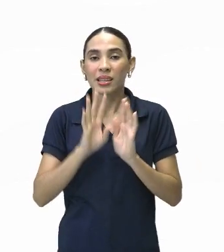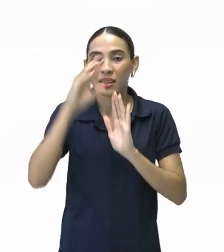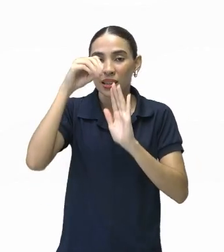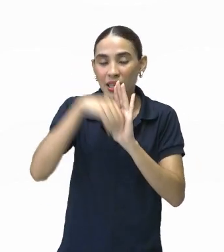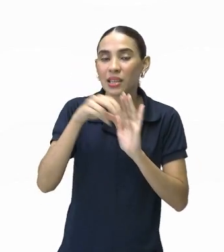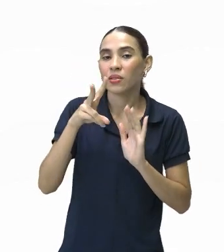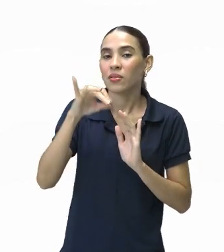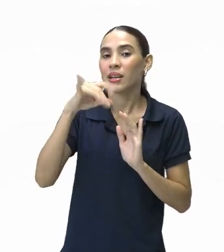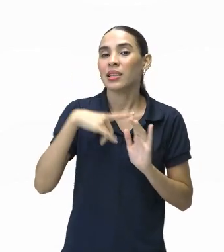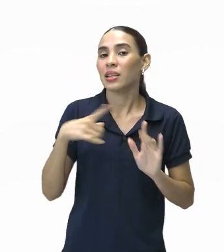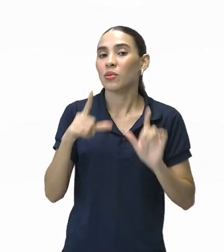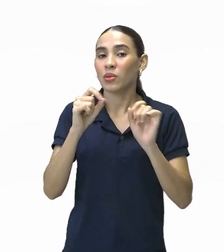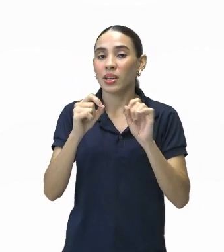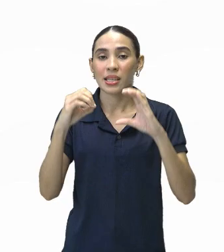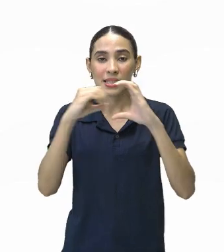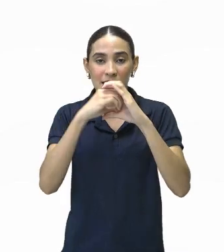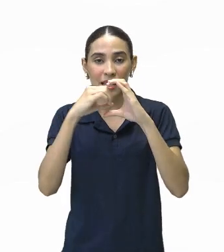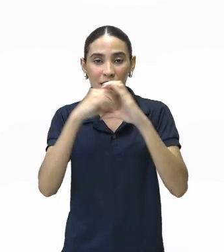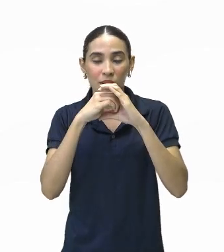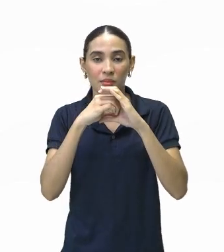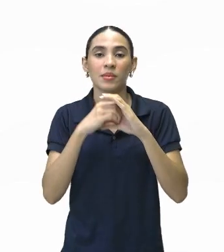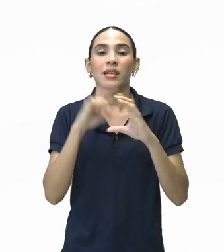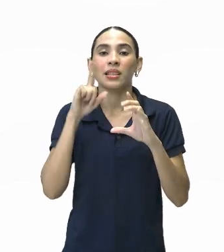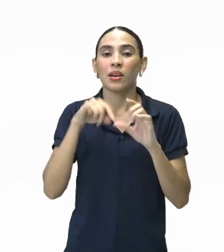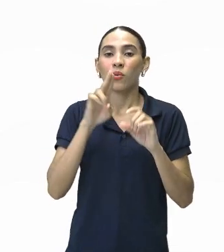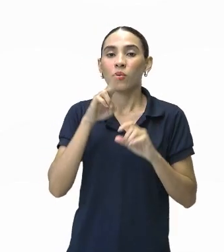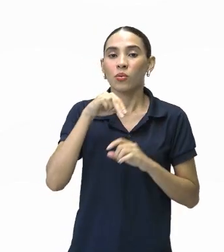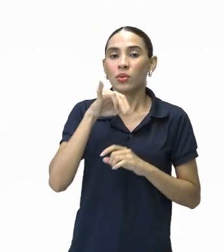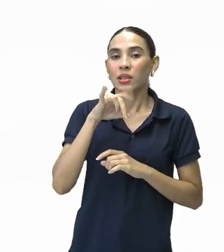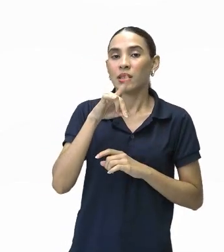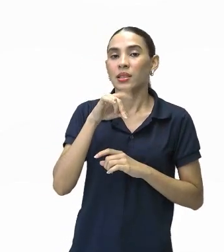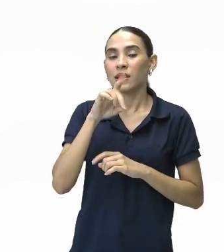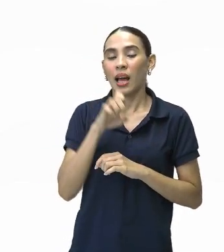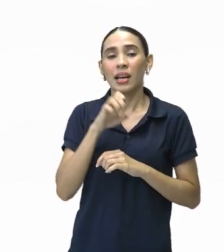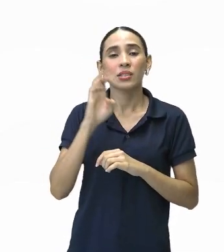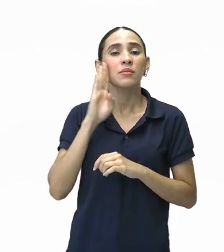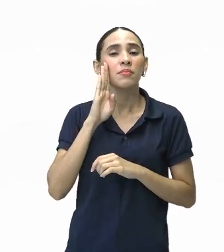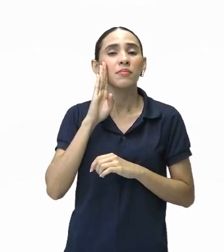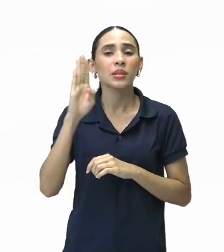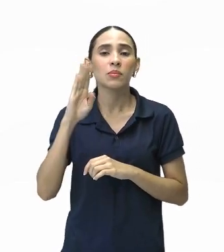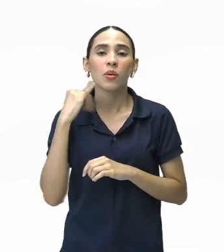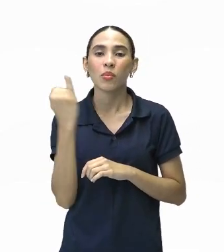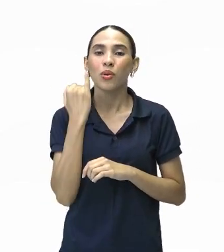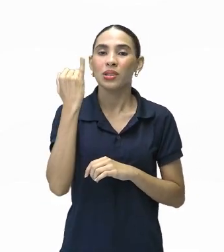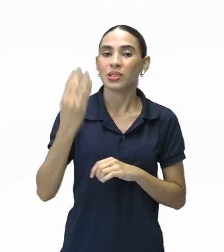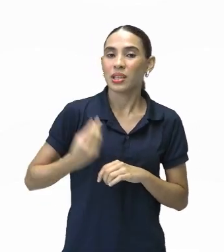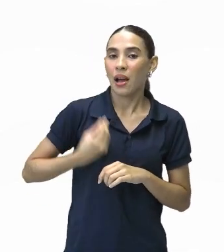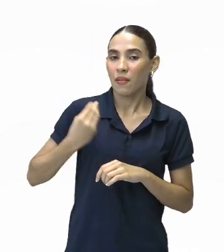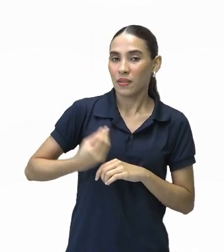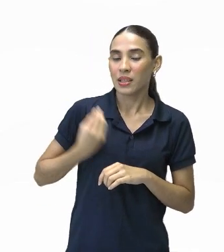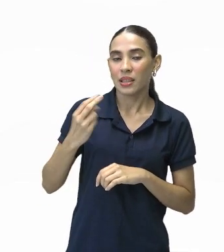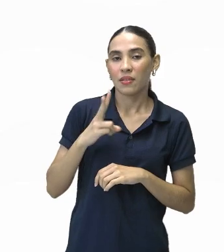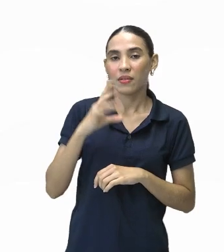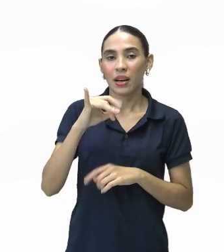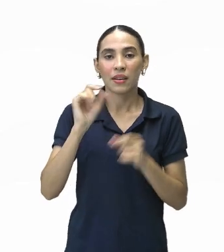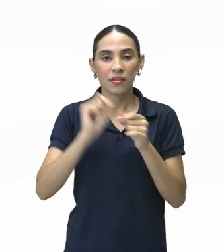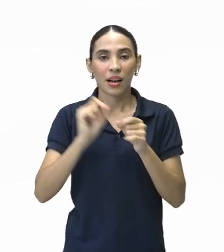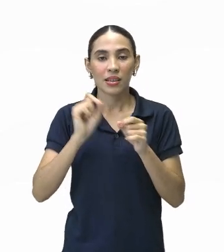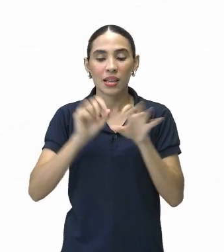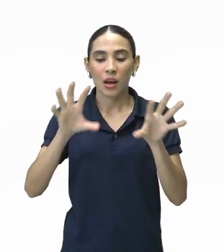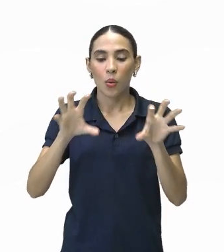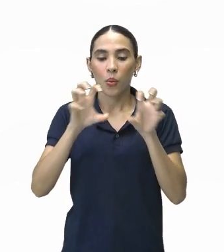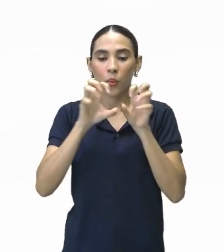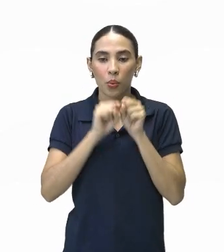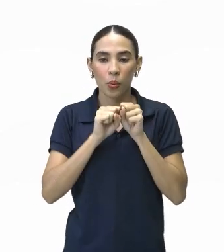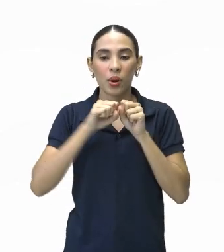estarão contidos o quê? As células, que são as unidades funcionais aí da vida. Elas é que vão fazer o papel de